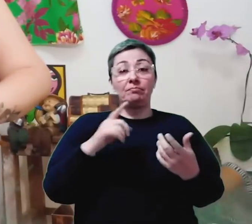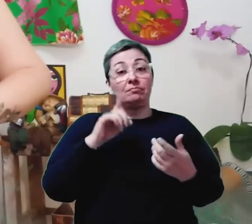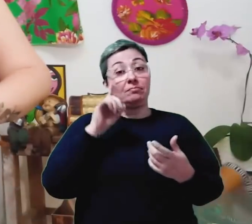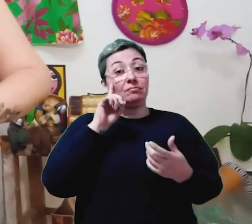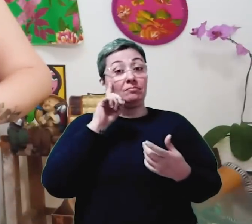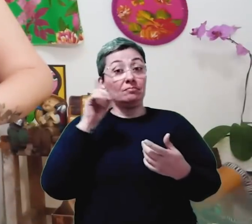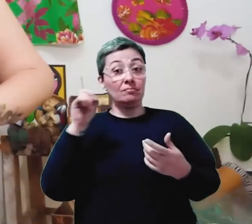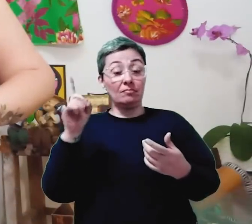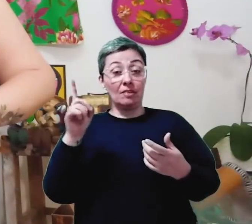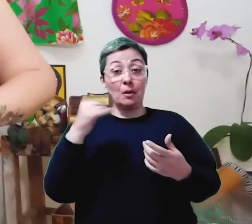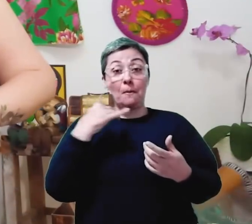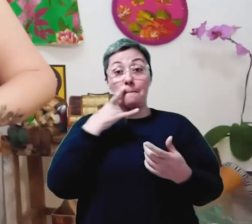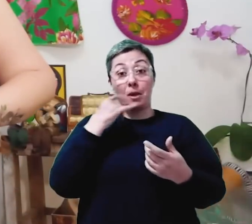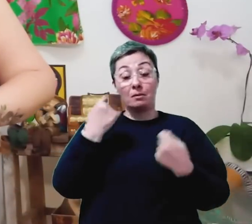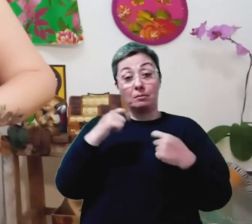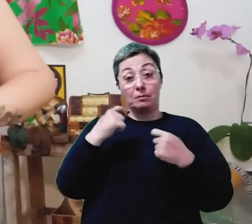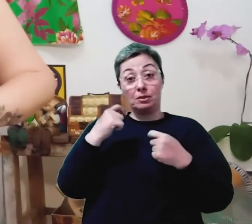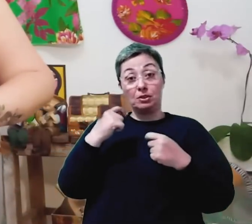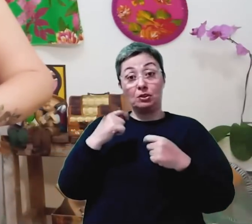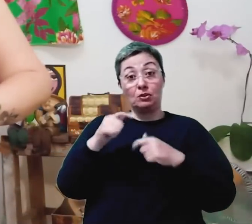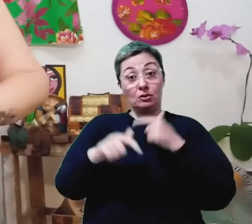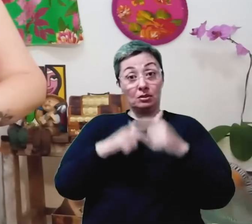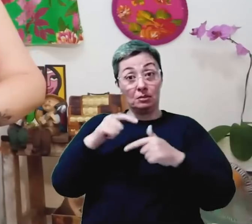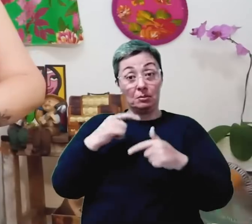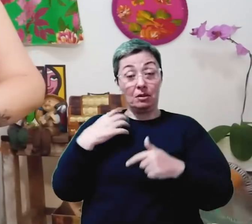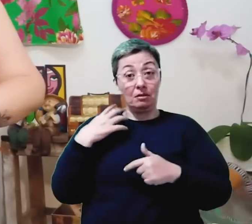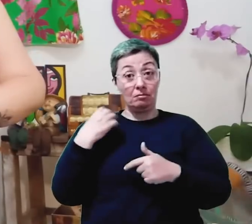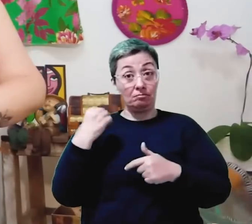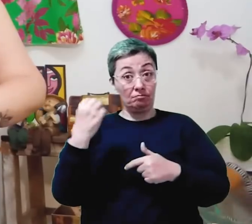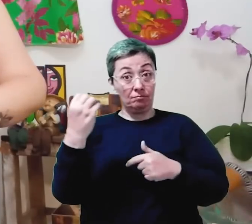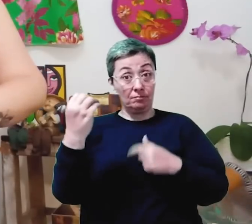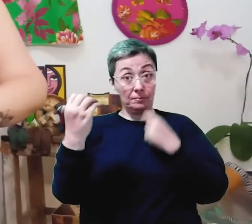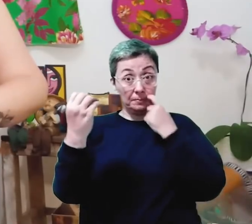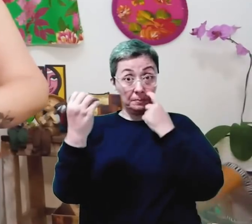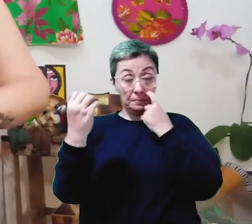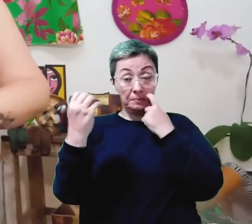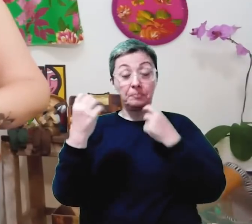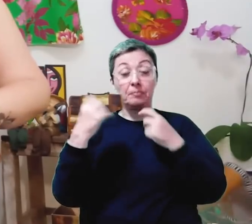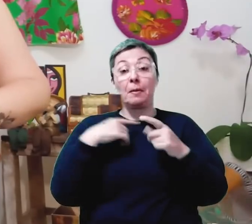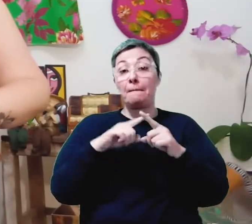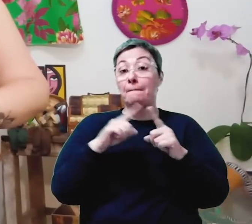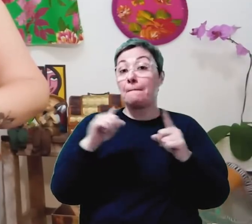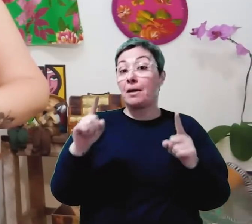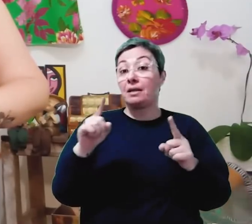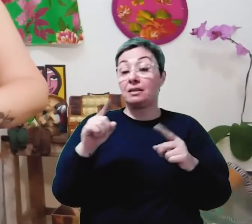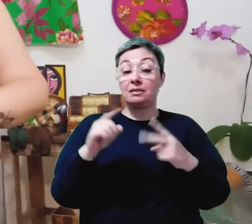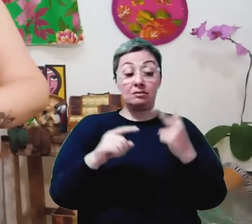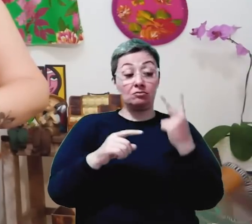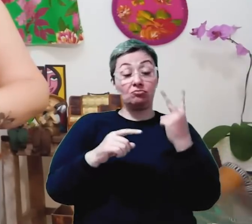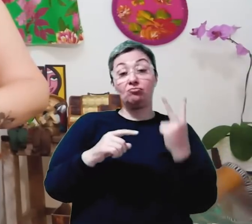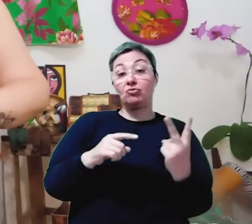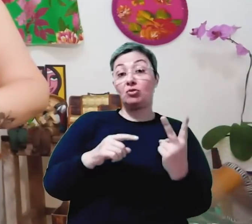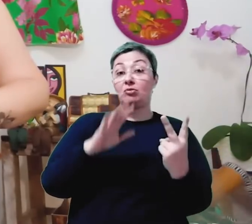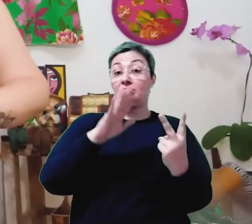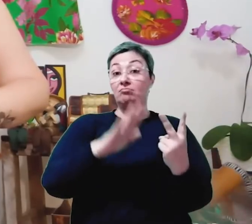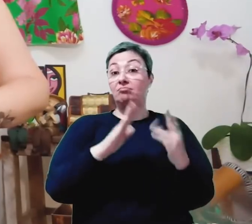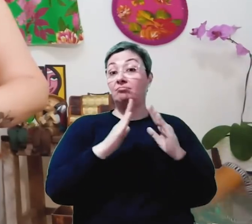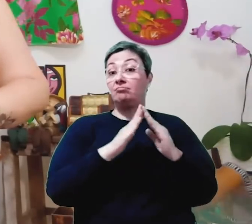vez, o pai da menina foi fazer uma viagem a trabalho. Somente as duas ficaram em